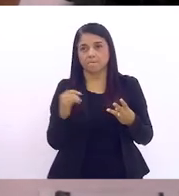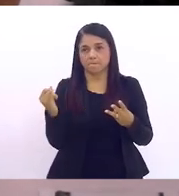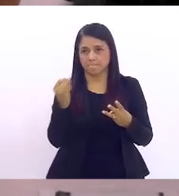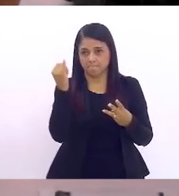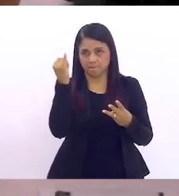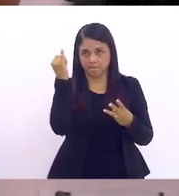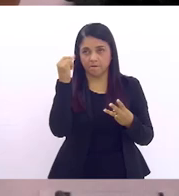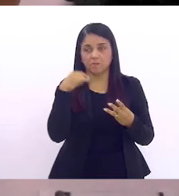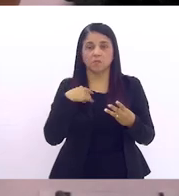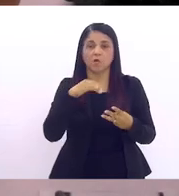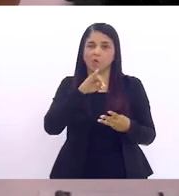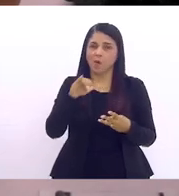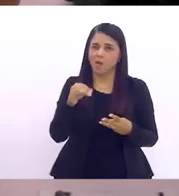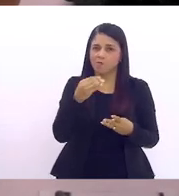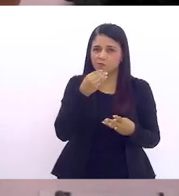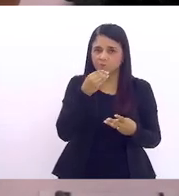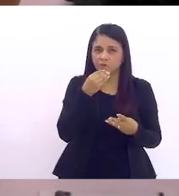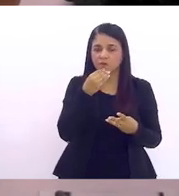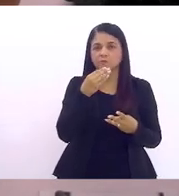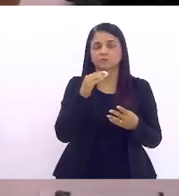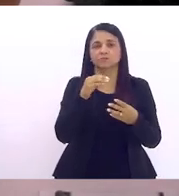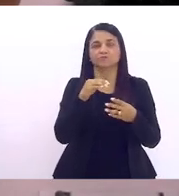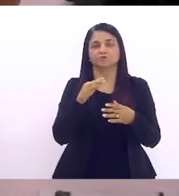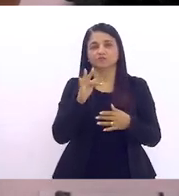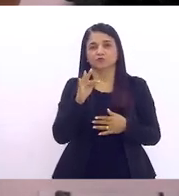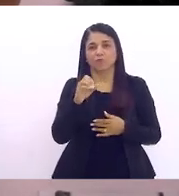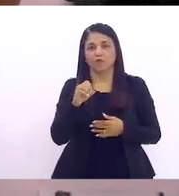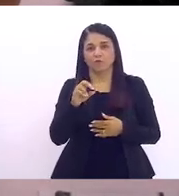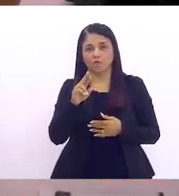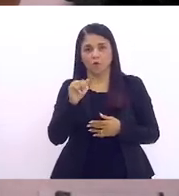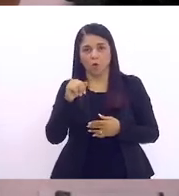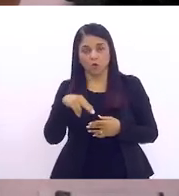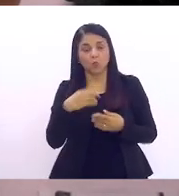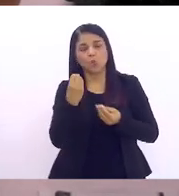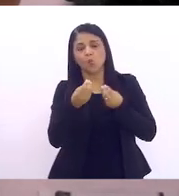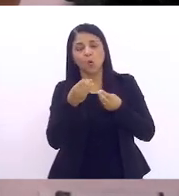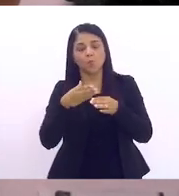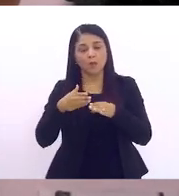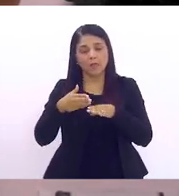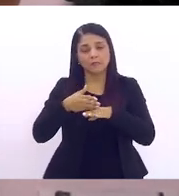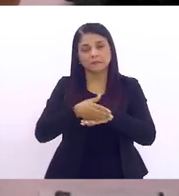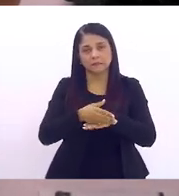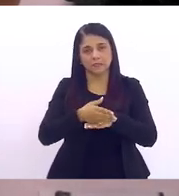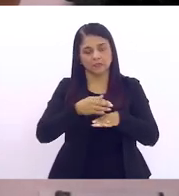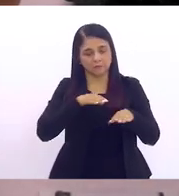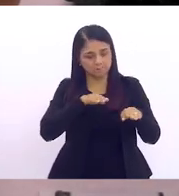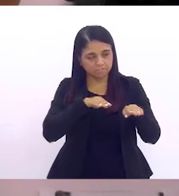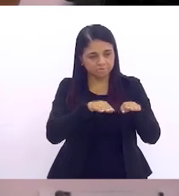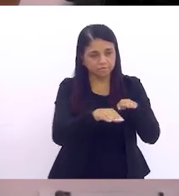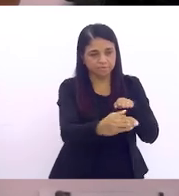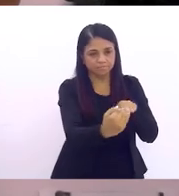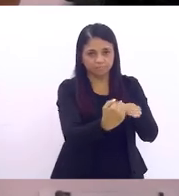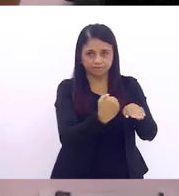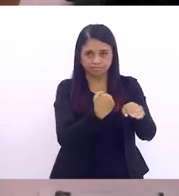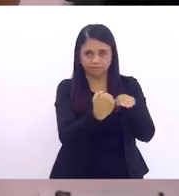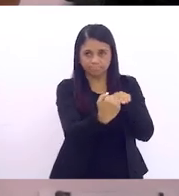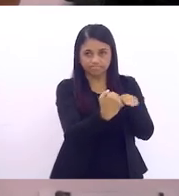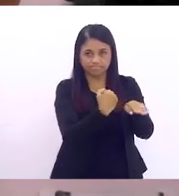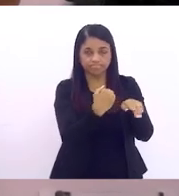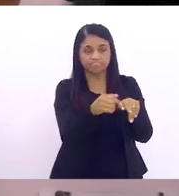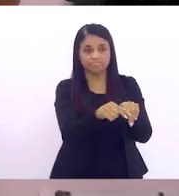porque eu aproveito sempre todos os fóruns para deixar claro como acessar a sua passagem eh o começo